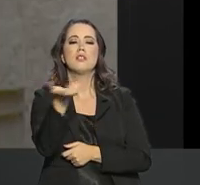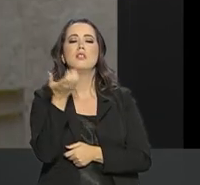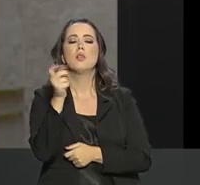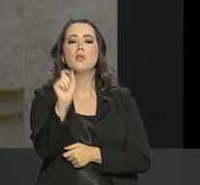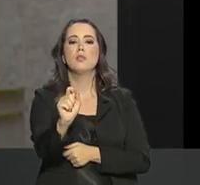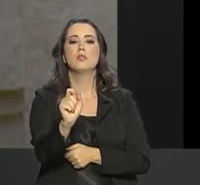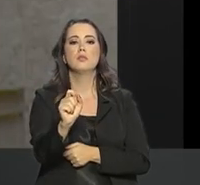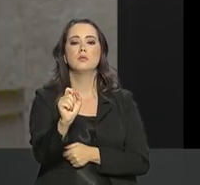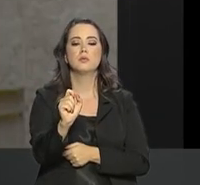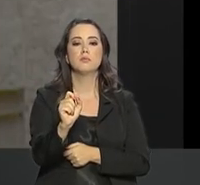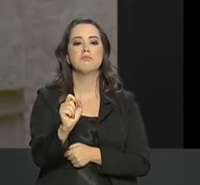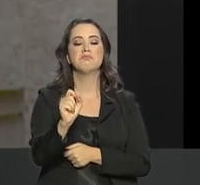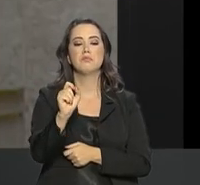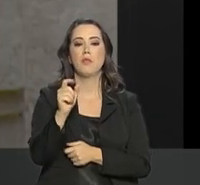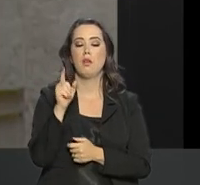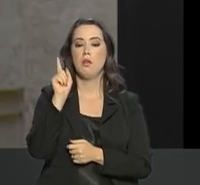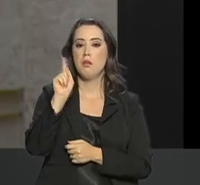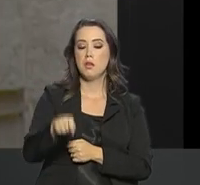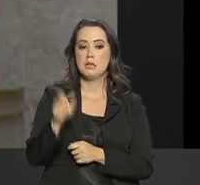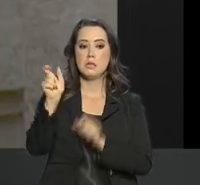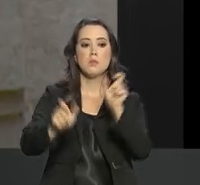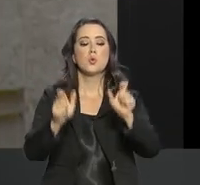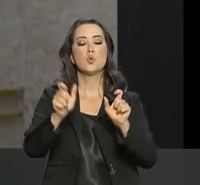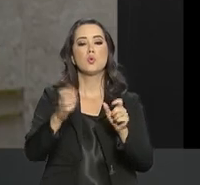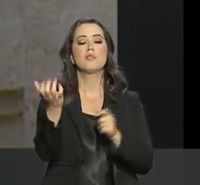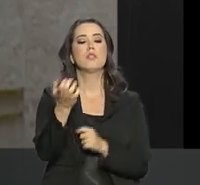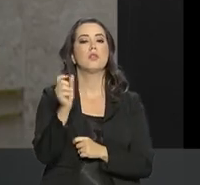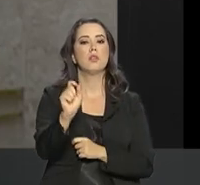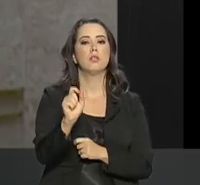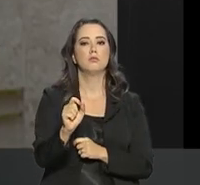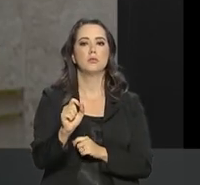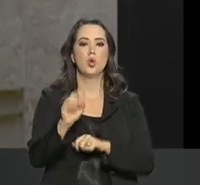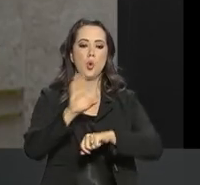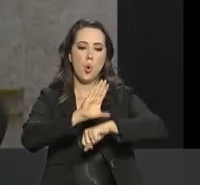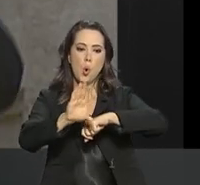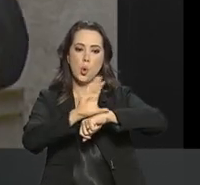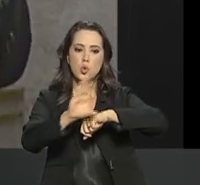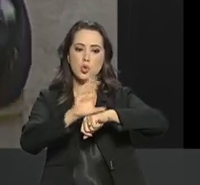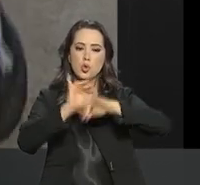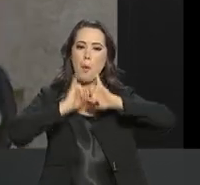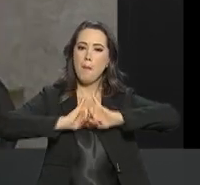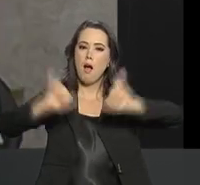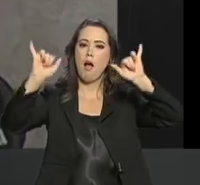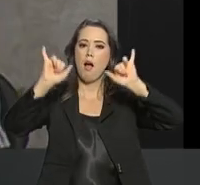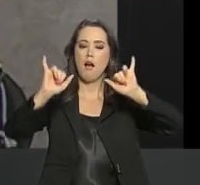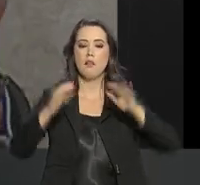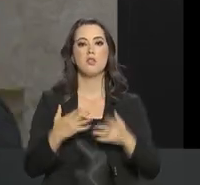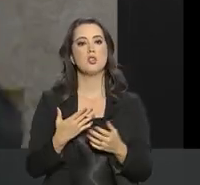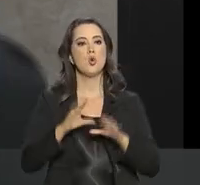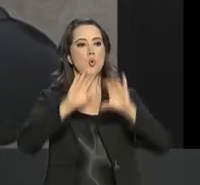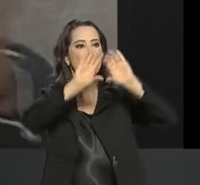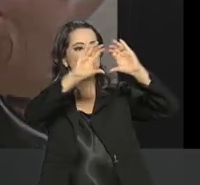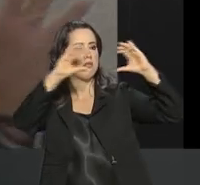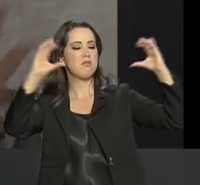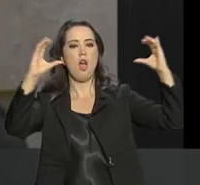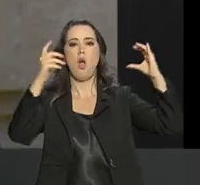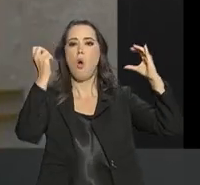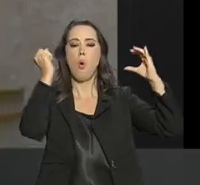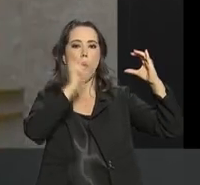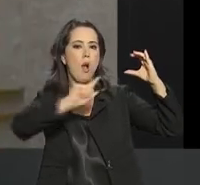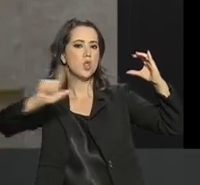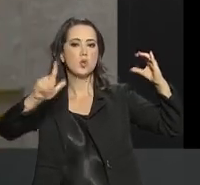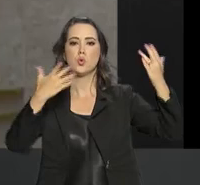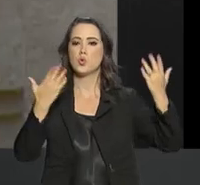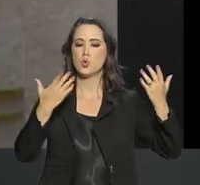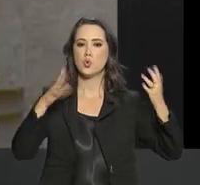diziam era o seguinte: muito bem, quando a Constituição for promulgada, o céu será azul. Tudo vai se modificar,